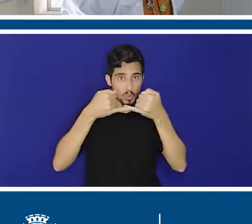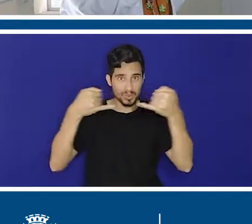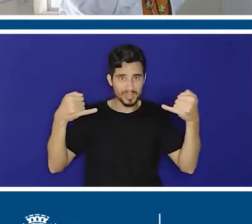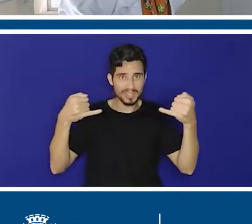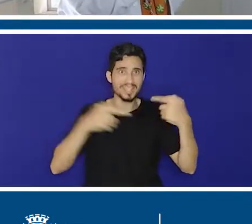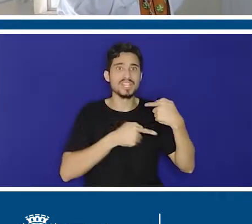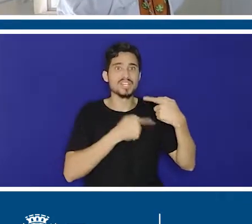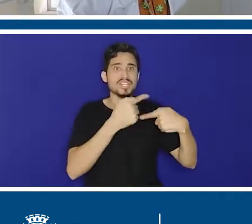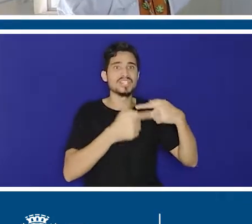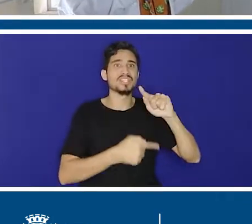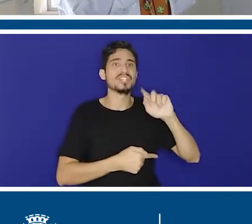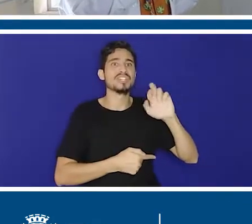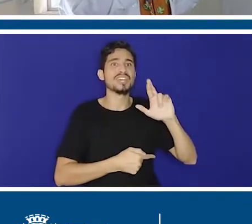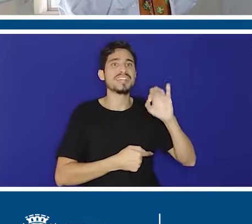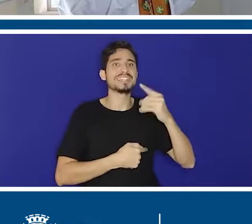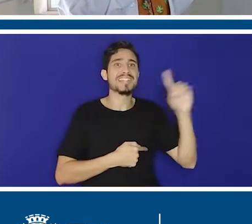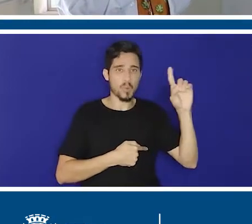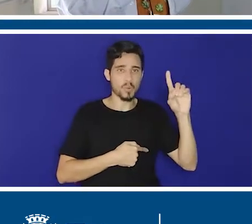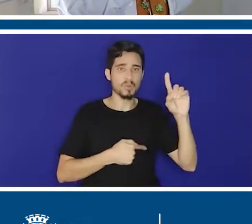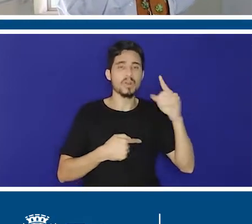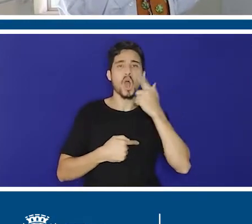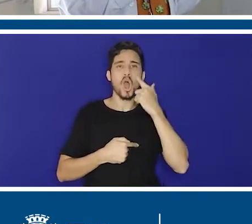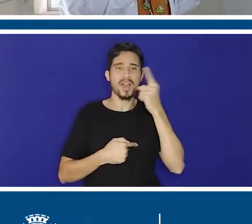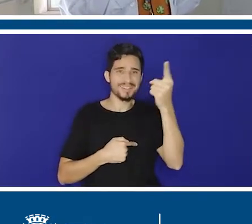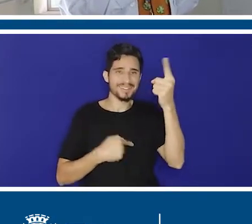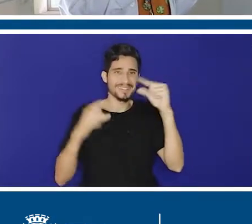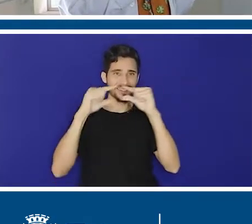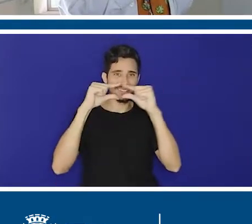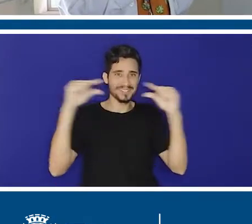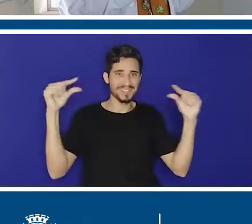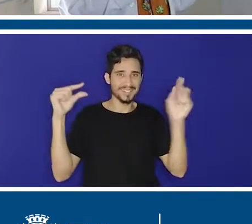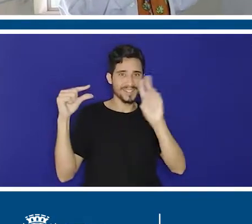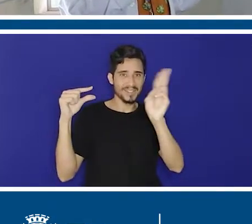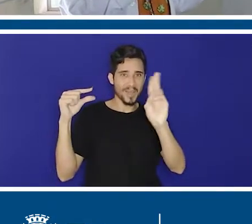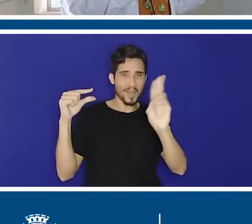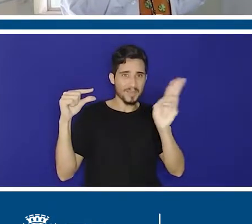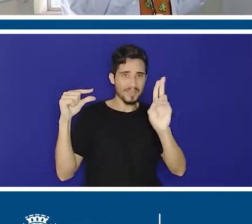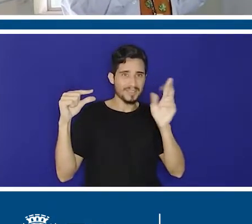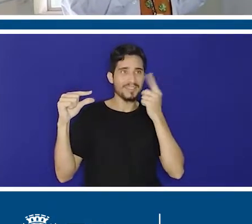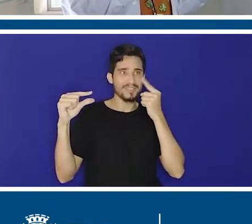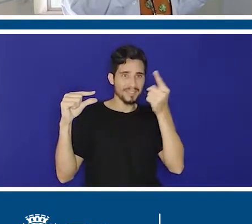que é o topiramato, lamotrigina, clobazam,